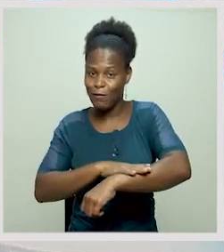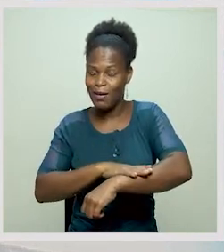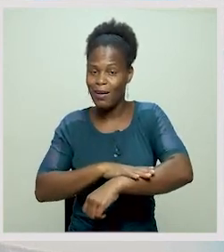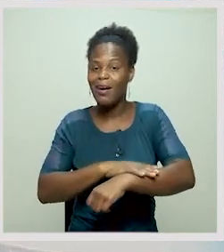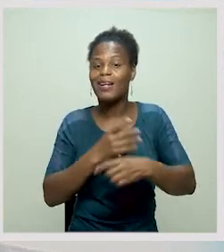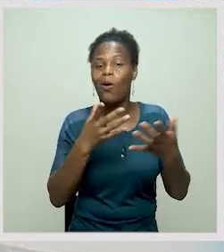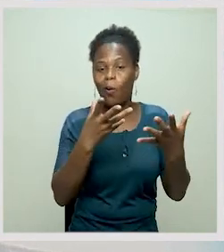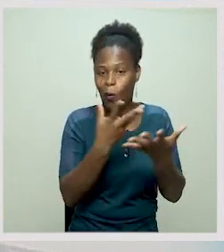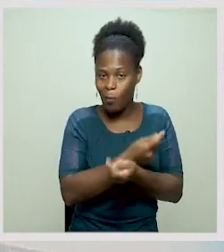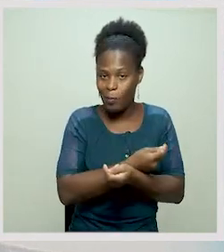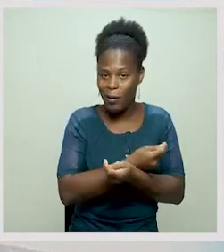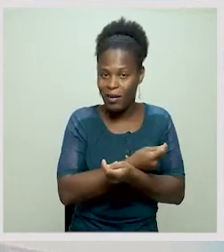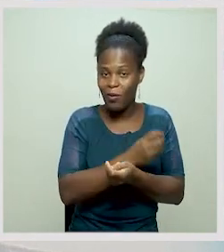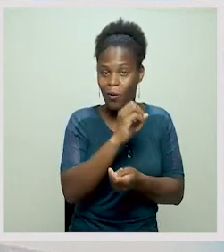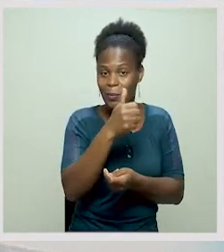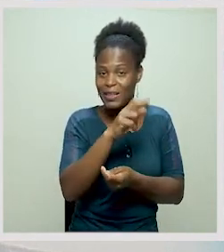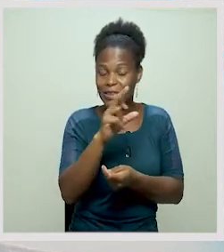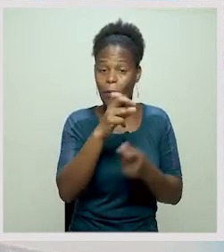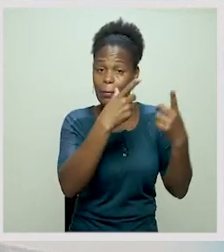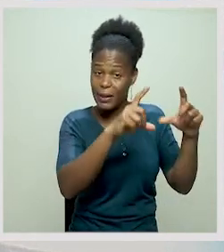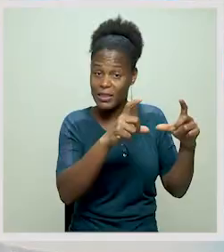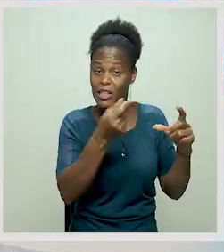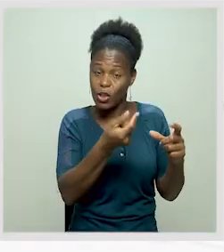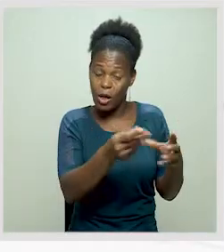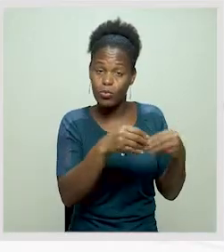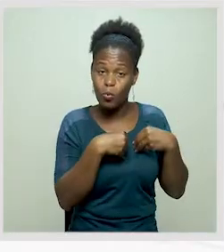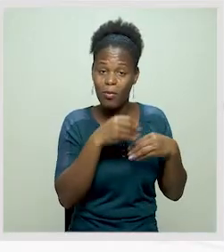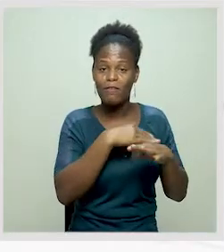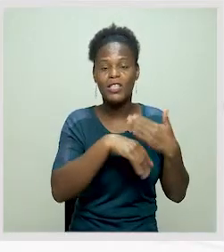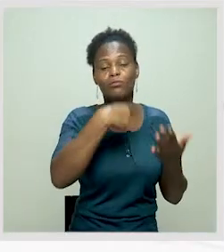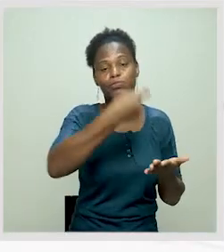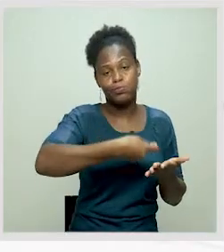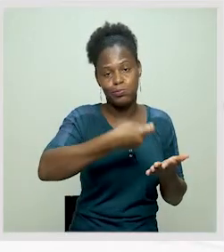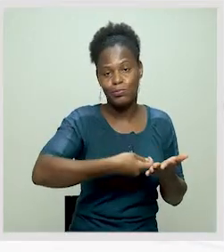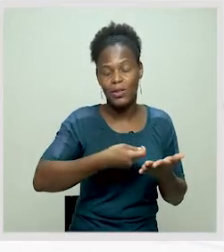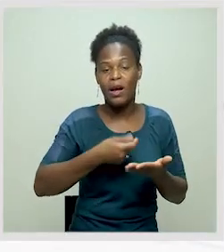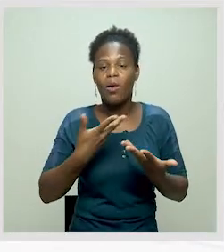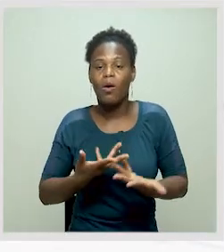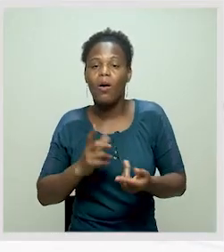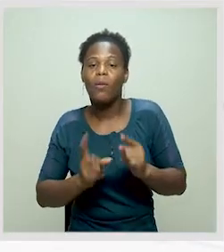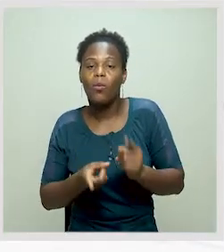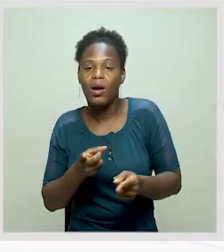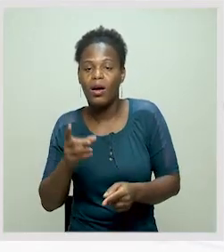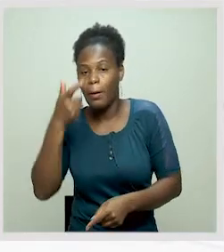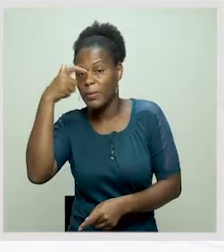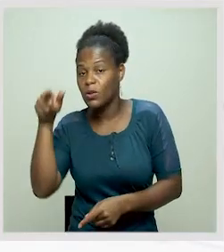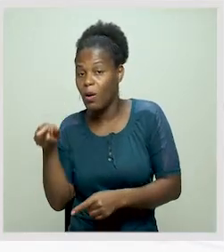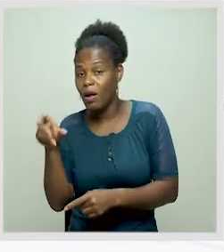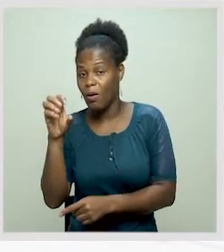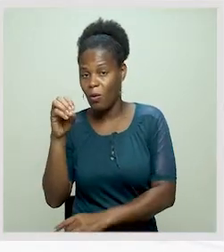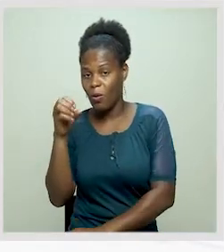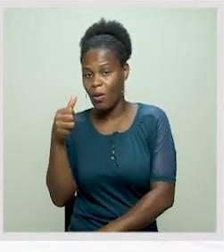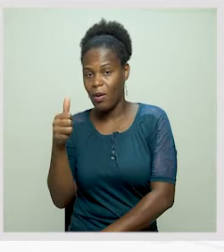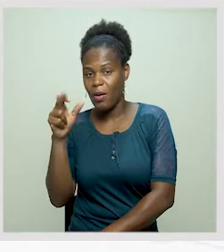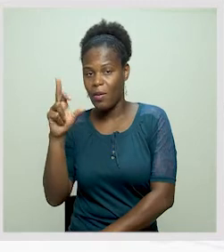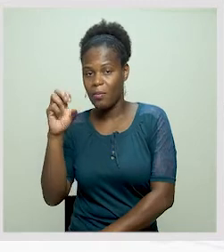uma empresa, a empresa com dinheiro para realizar investimento. O que o obrigacionista